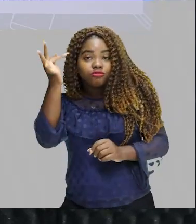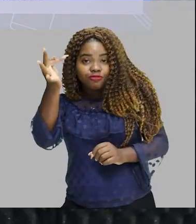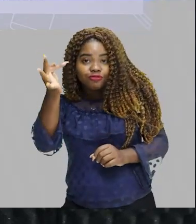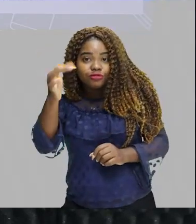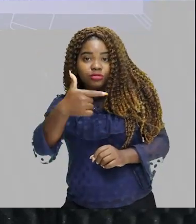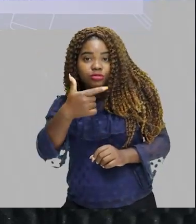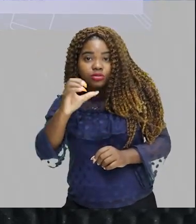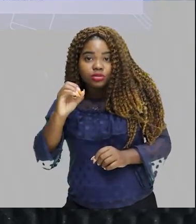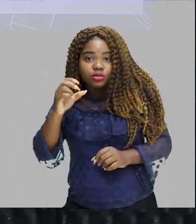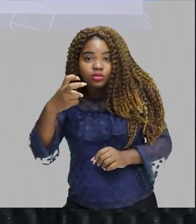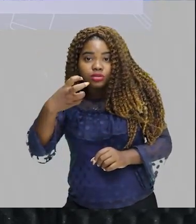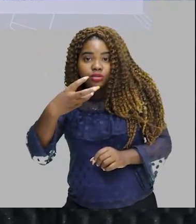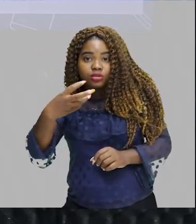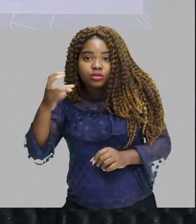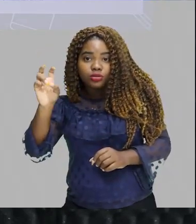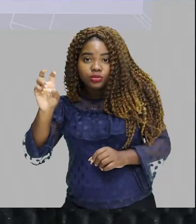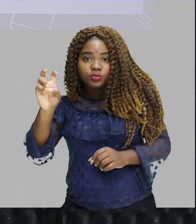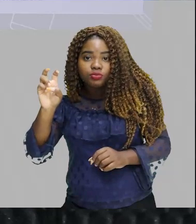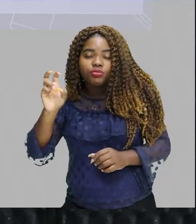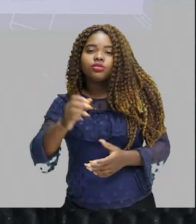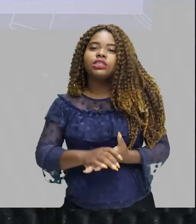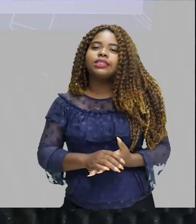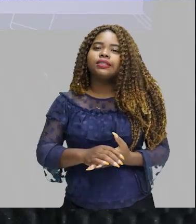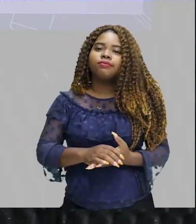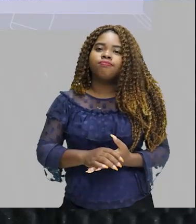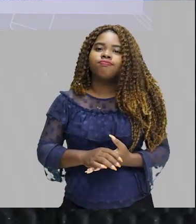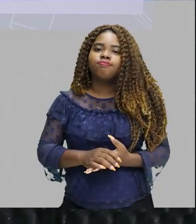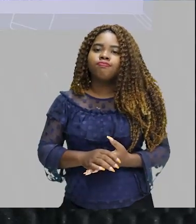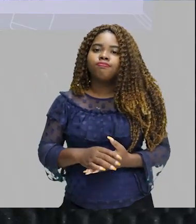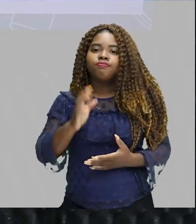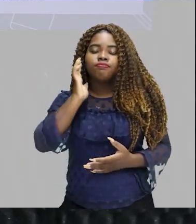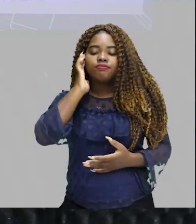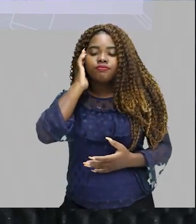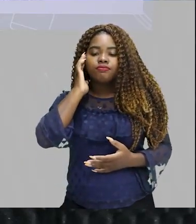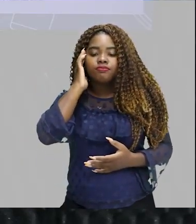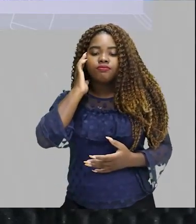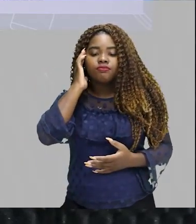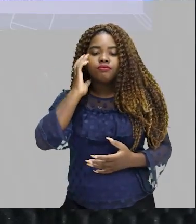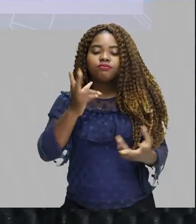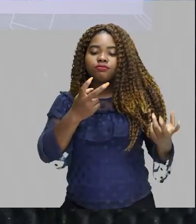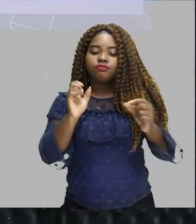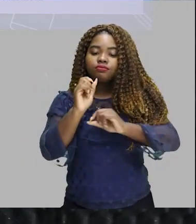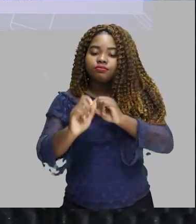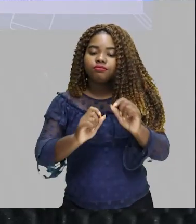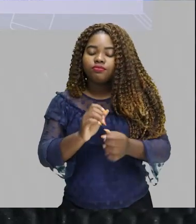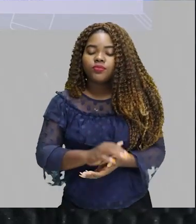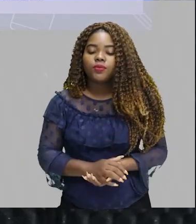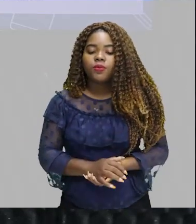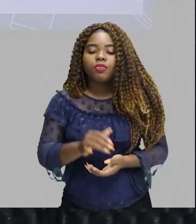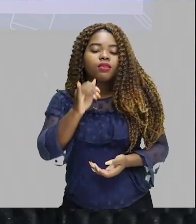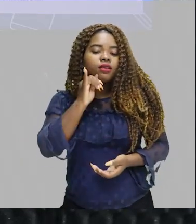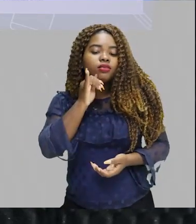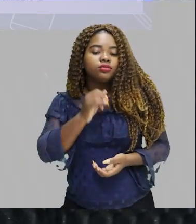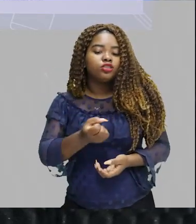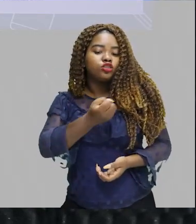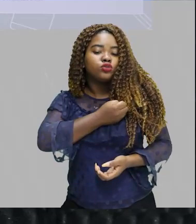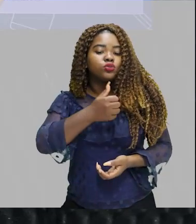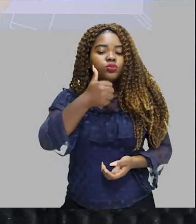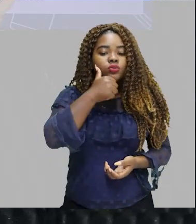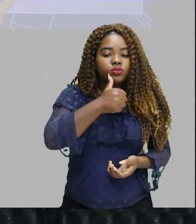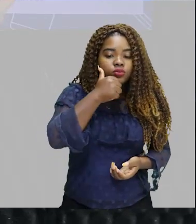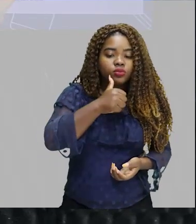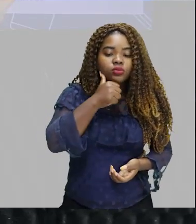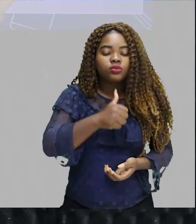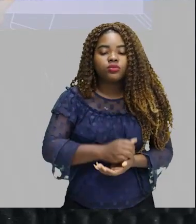para daqui a 14 anos, especificamente, estamos em 2021, né? Onde tu vai perceber que, por exemplo, aqui o número de mulheres, tu vai perceber